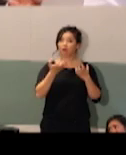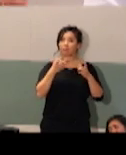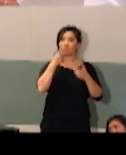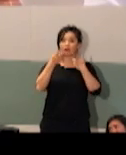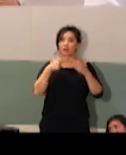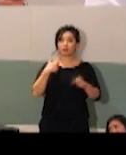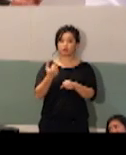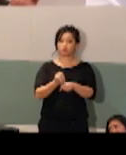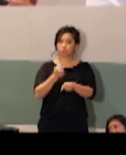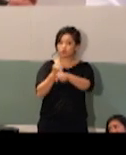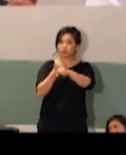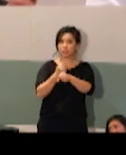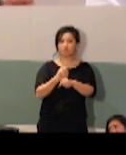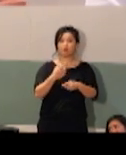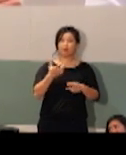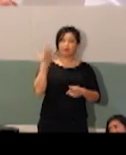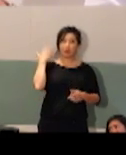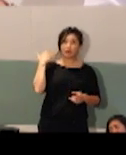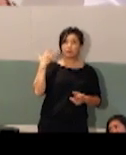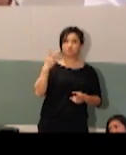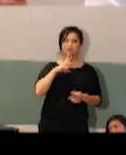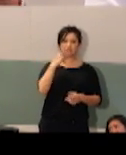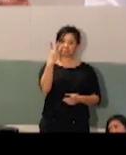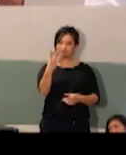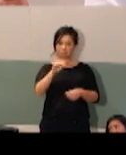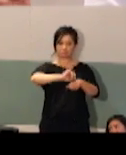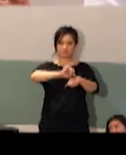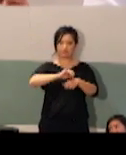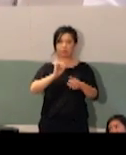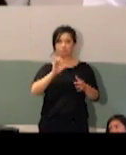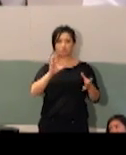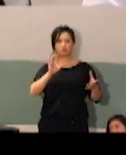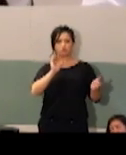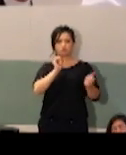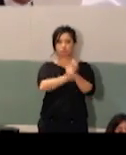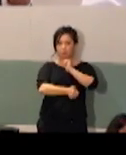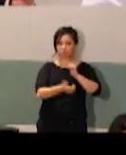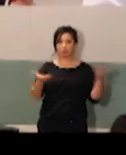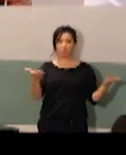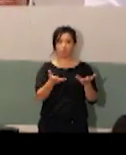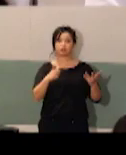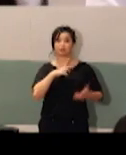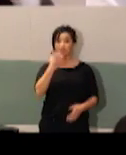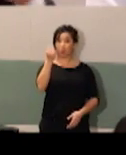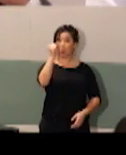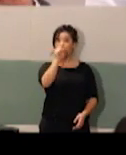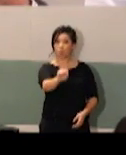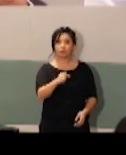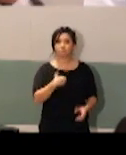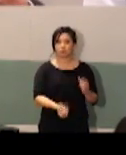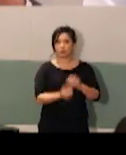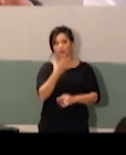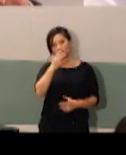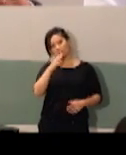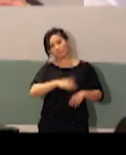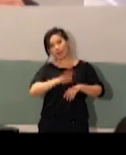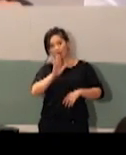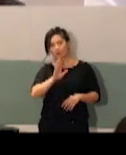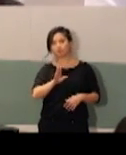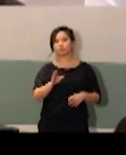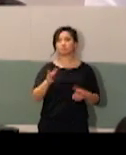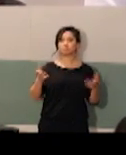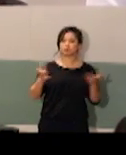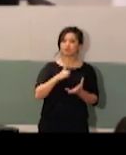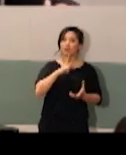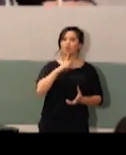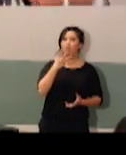olímpicos, quando eu cheguei tinha 3 apenas, hoje tem 40 mil jovens nos centros olímpicos, hoje diariamente fazendo esporte no